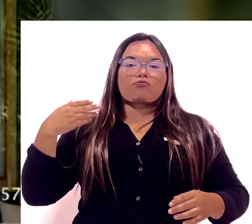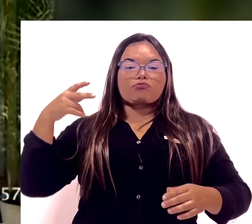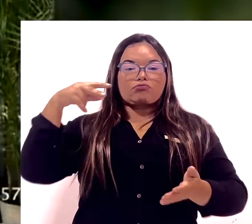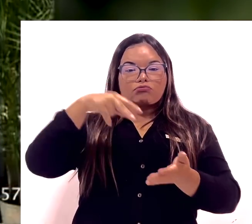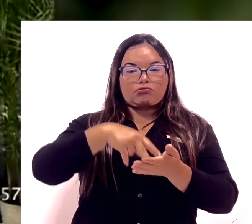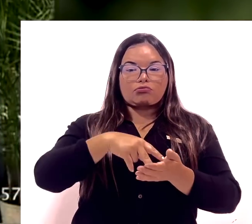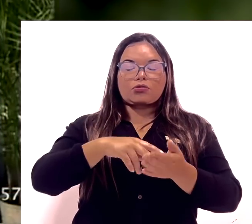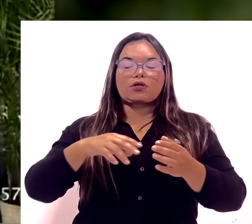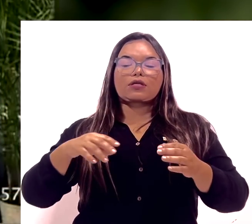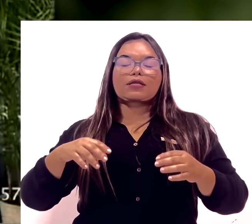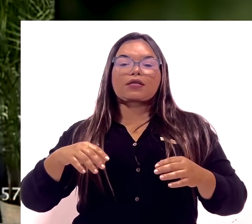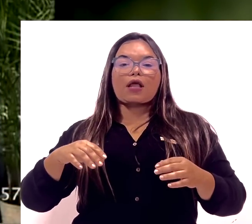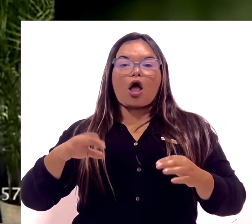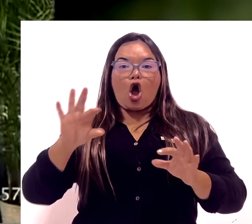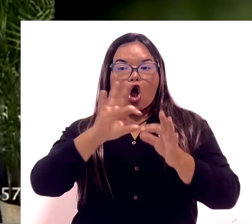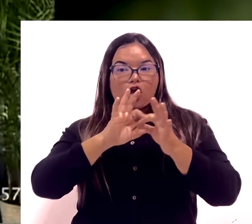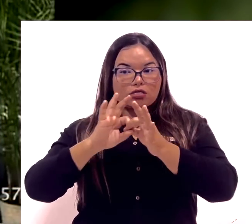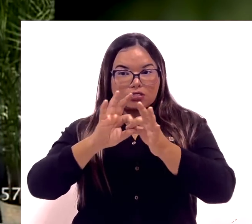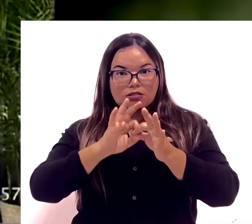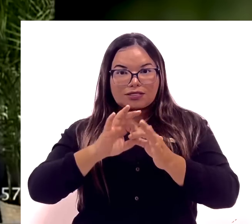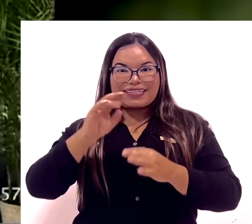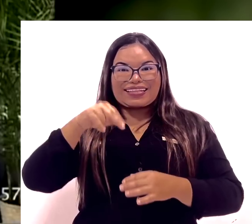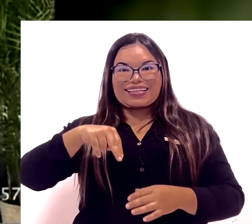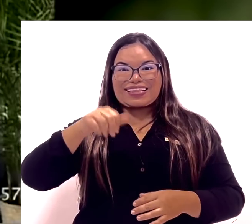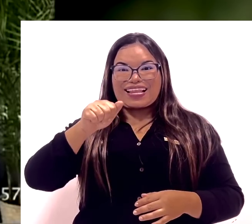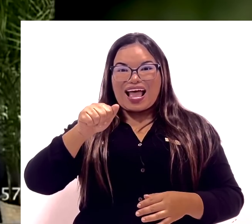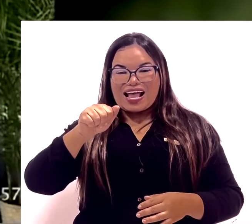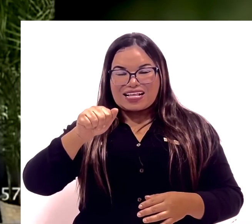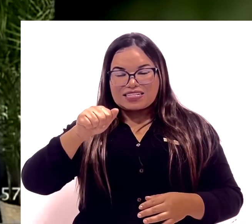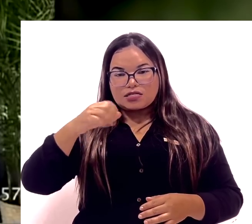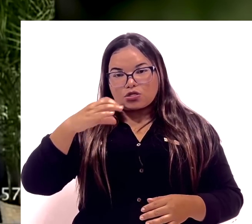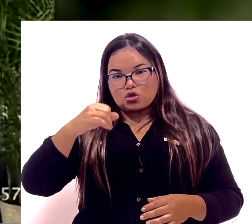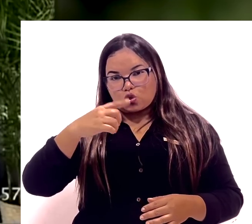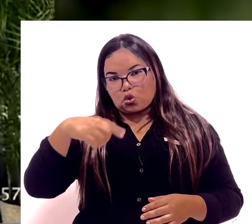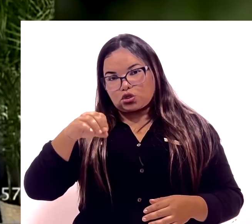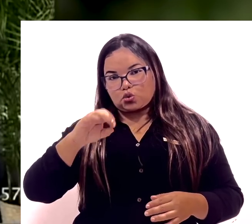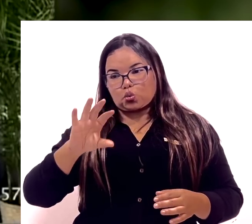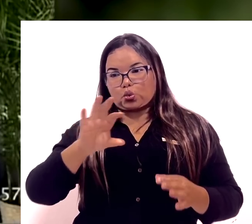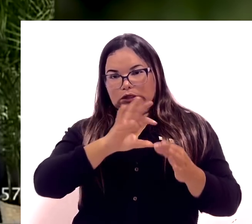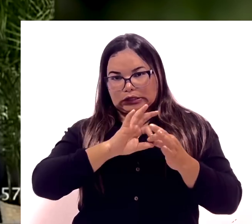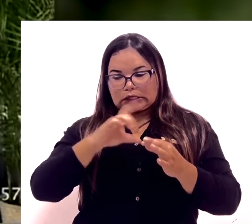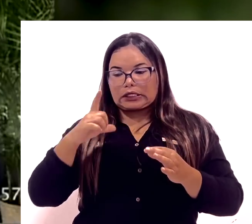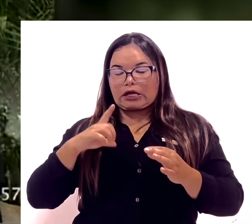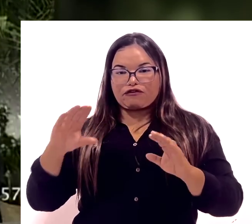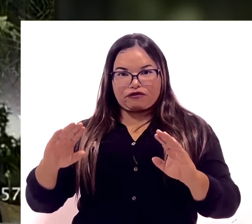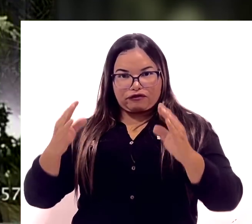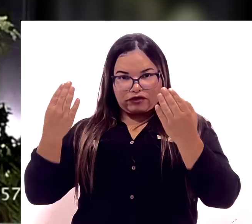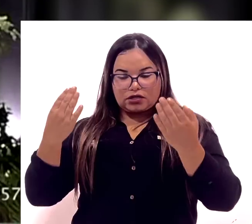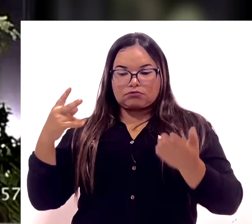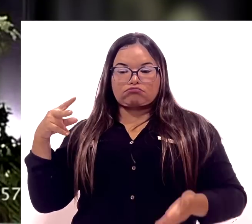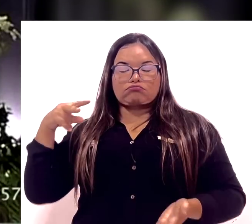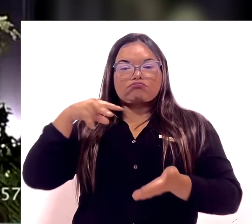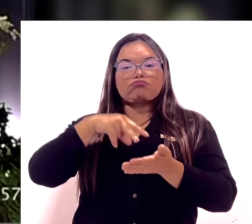anos. Bem, você acha que seria possível que Roma seja esse poder?